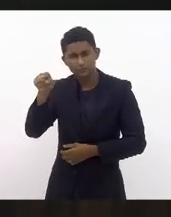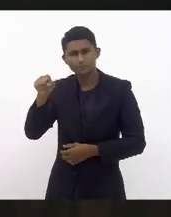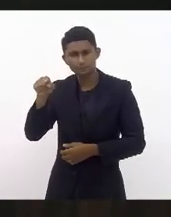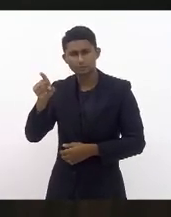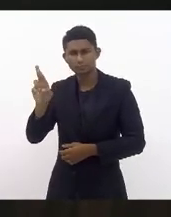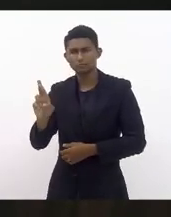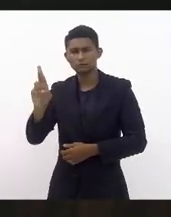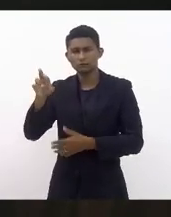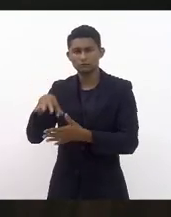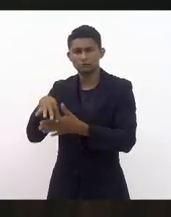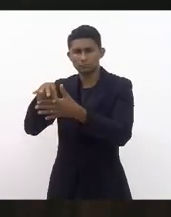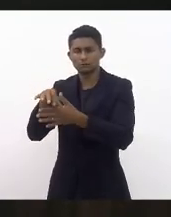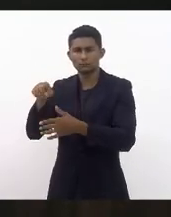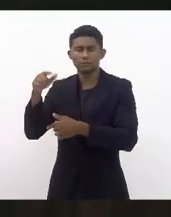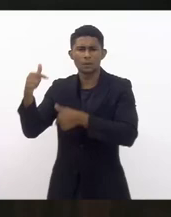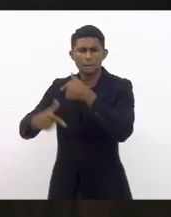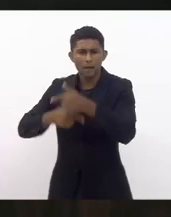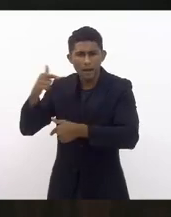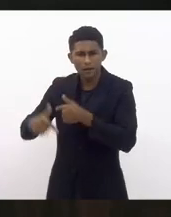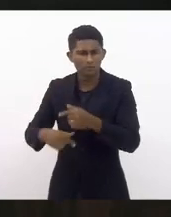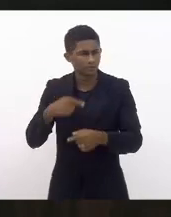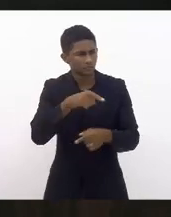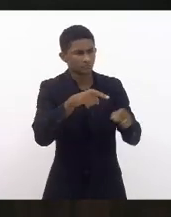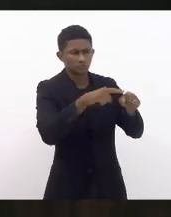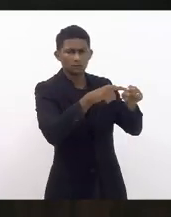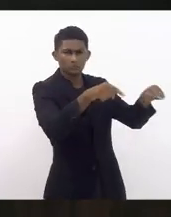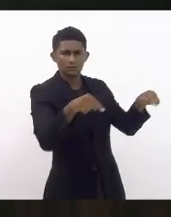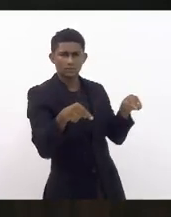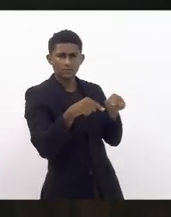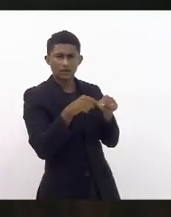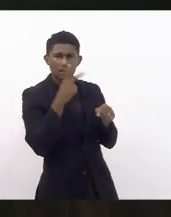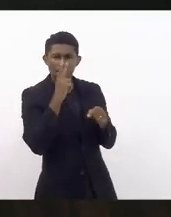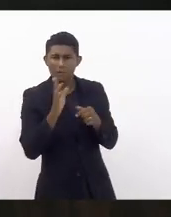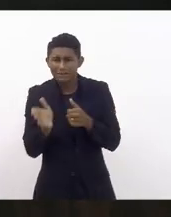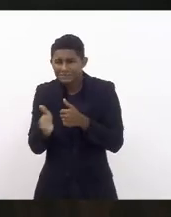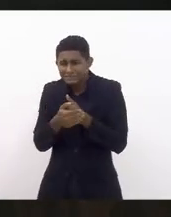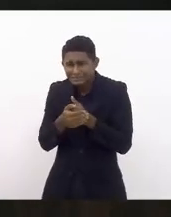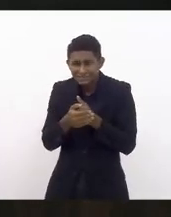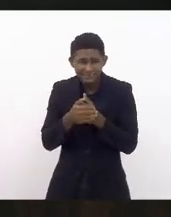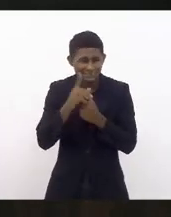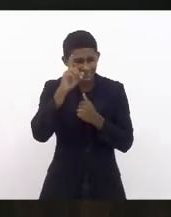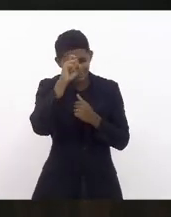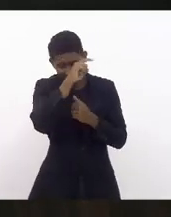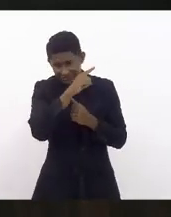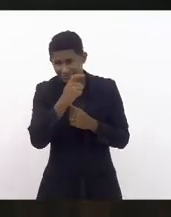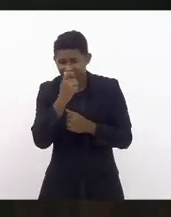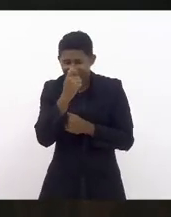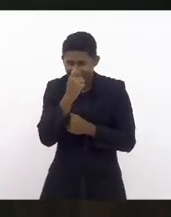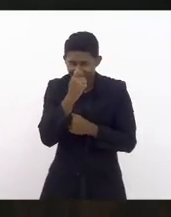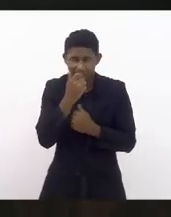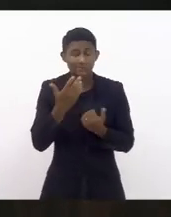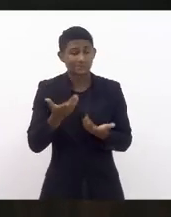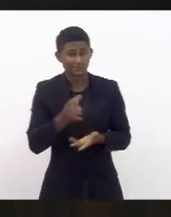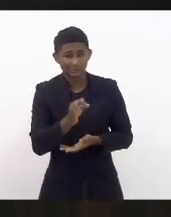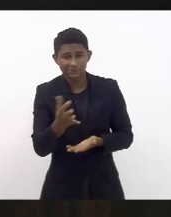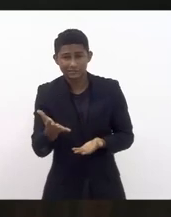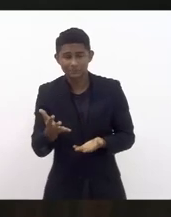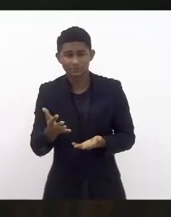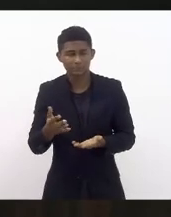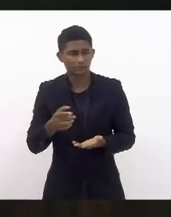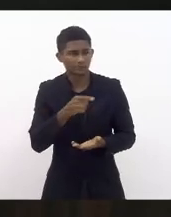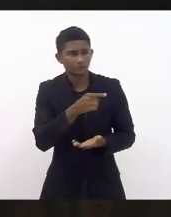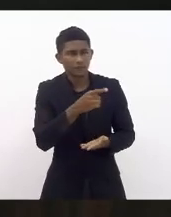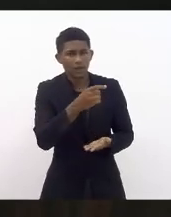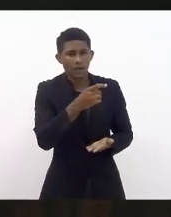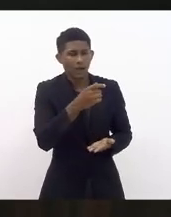batalhadora, trabalhando em uma sala acuada, num cantinho apertado, dividindo com o seu assessor, por